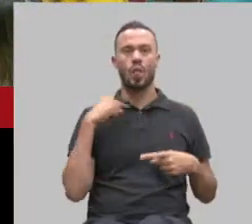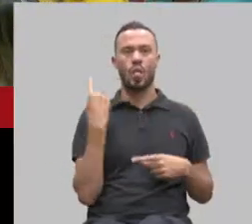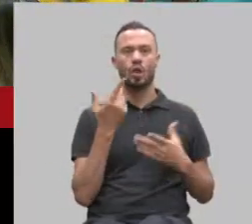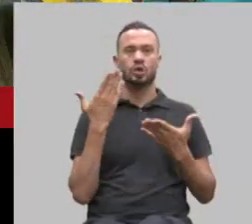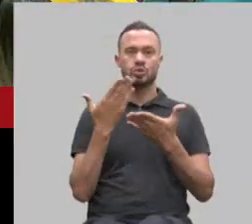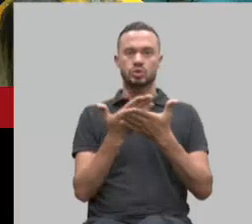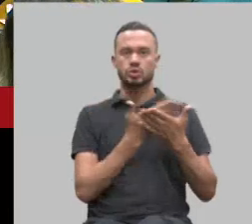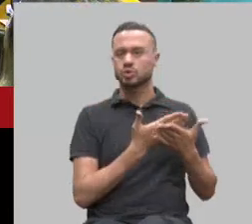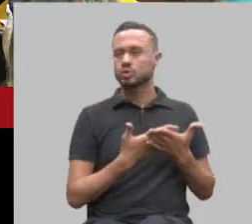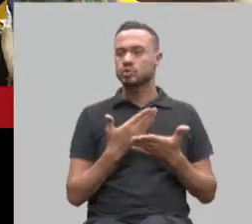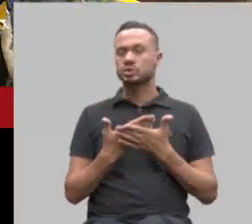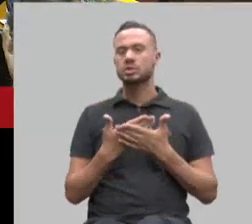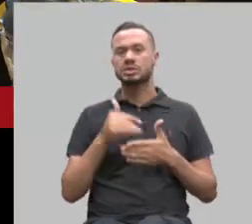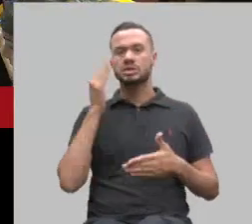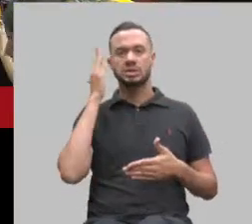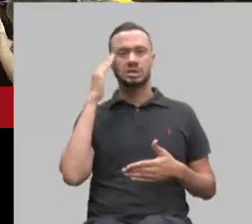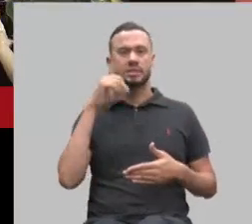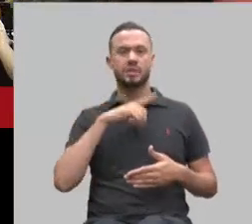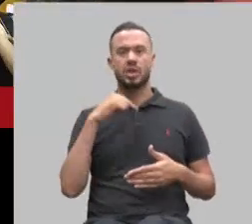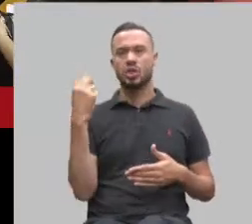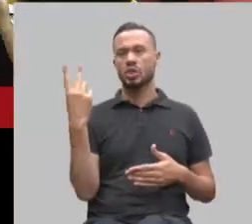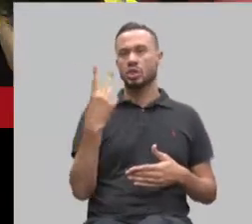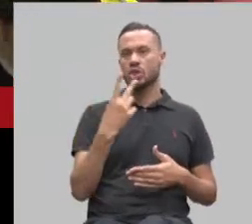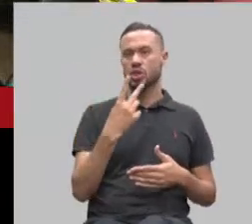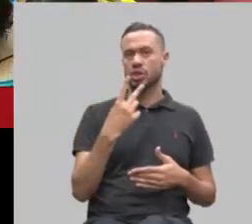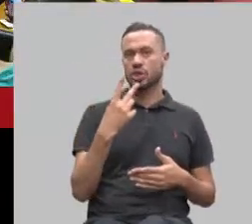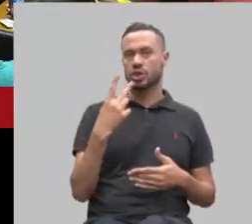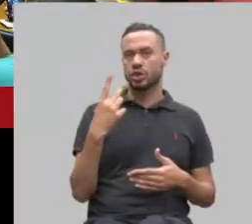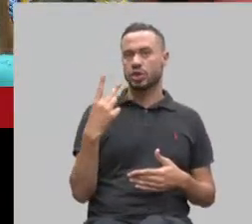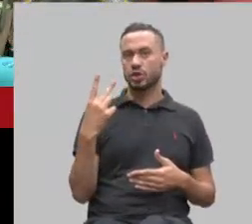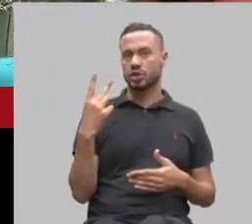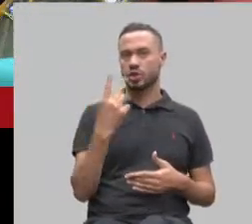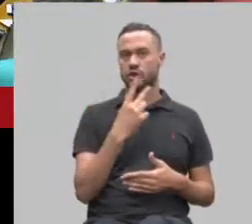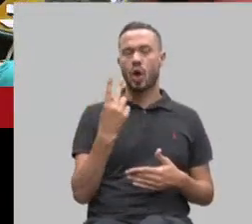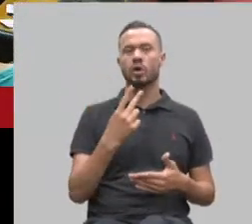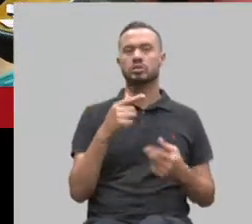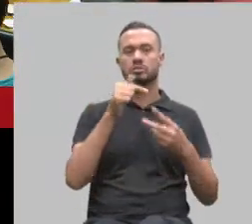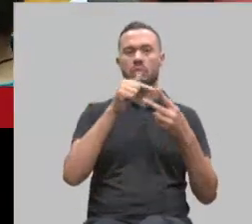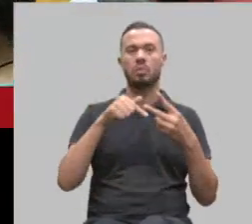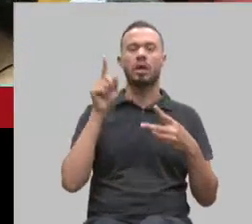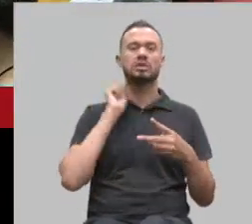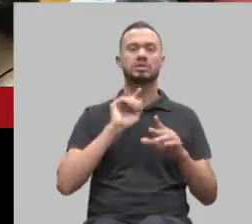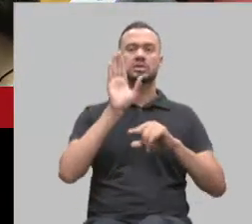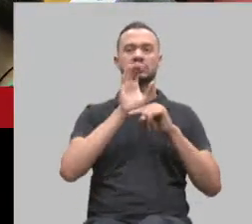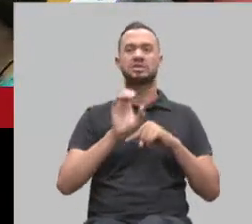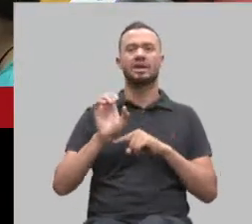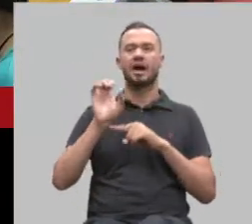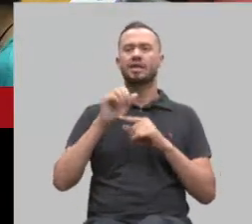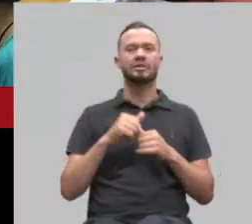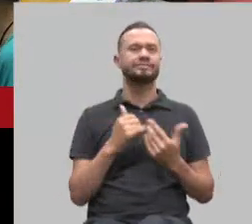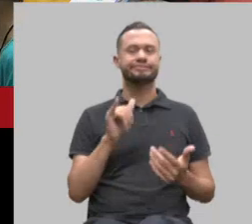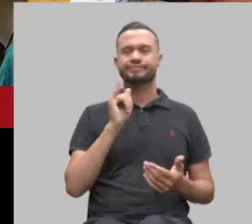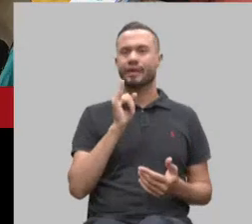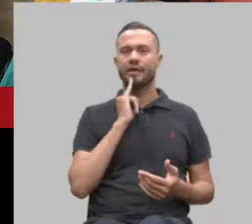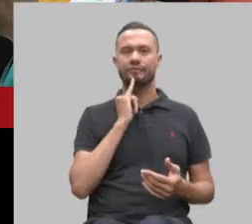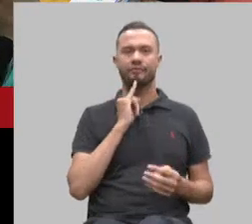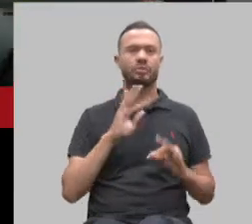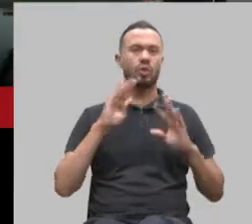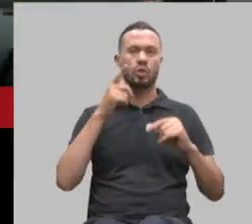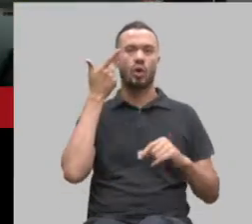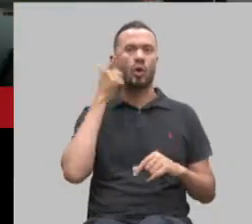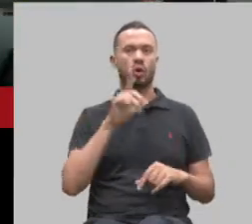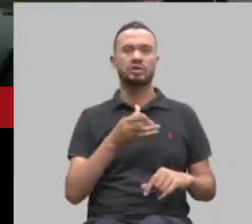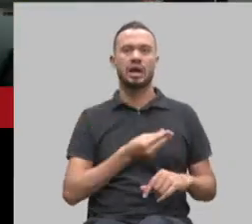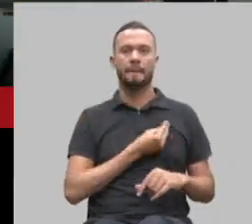representando os estudantes mineiros de todo o nosso Estado São 853 municípios infelizmente não nem todos conseguem participar